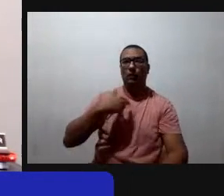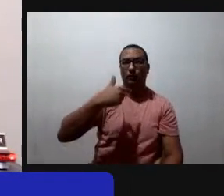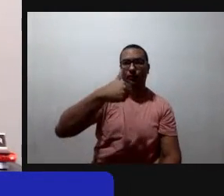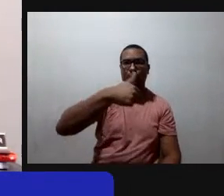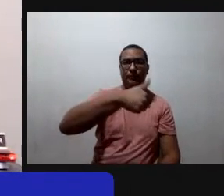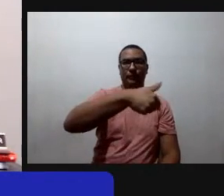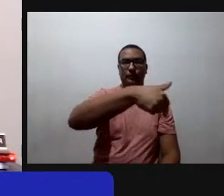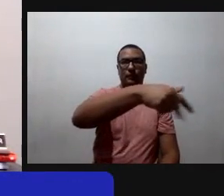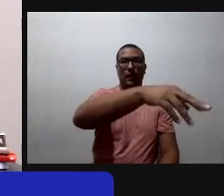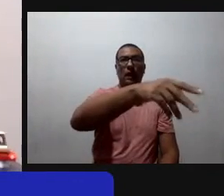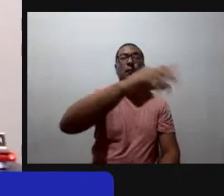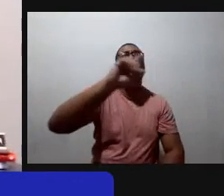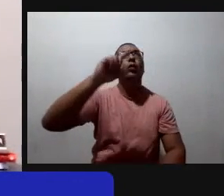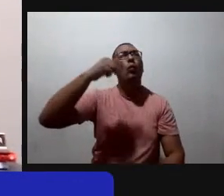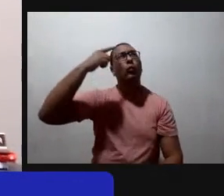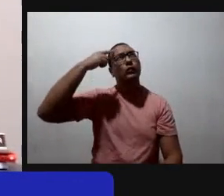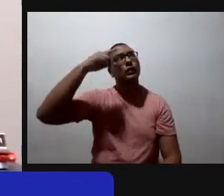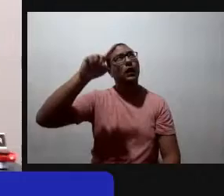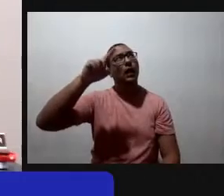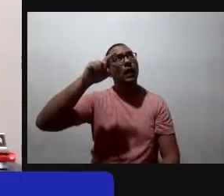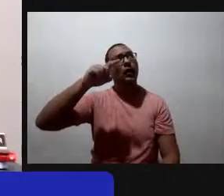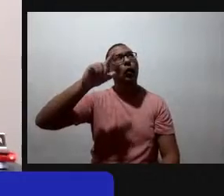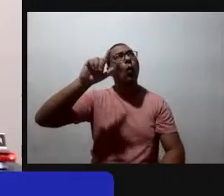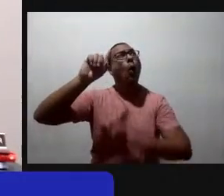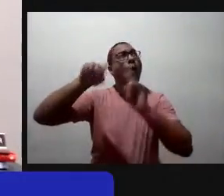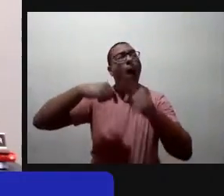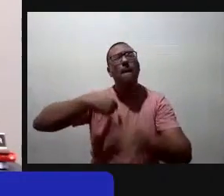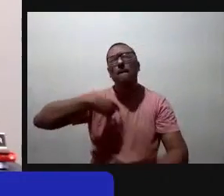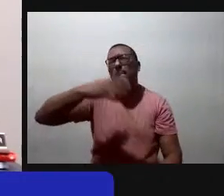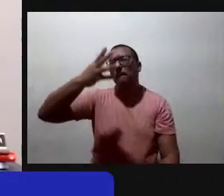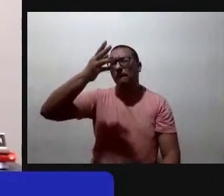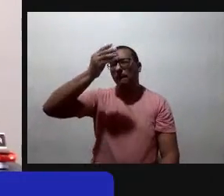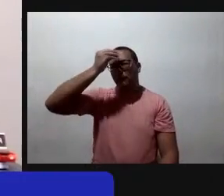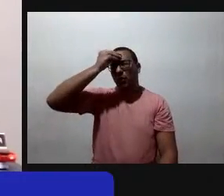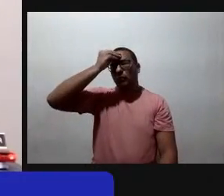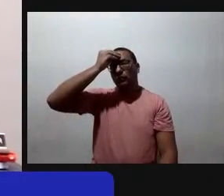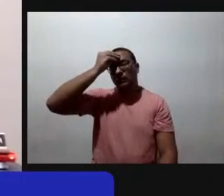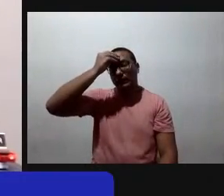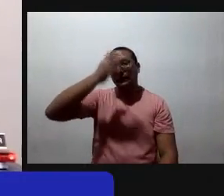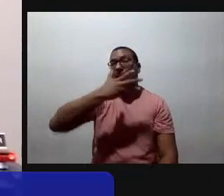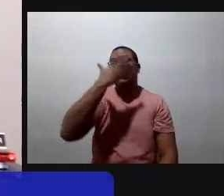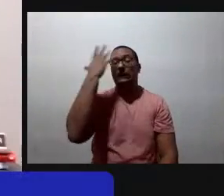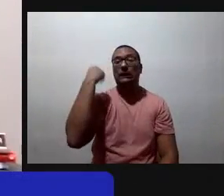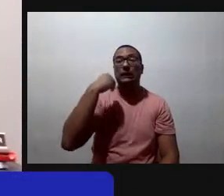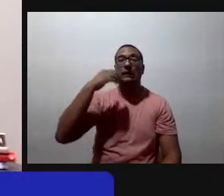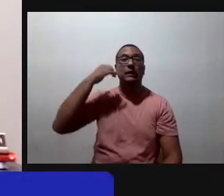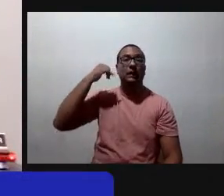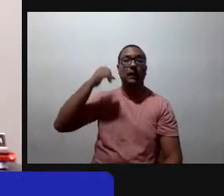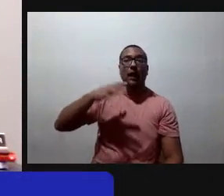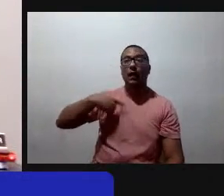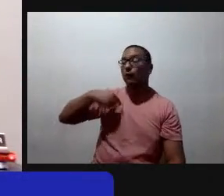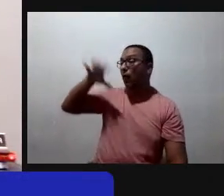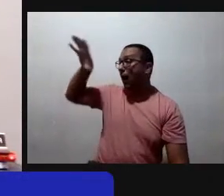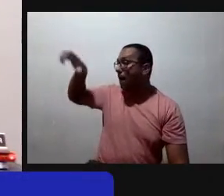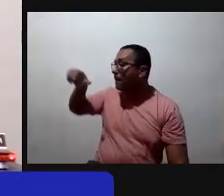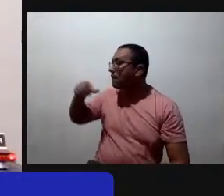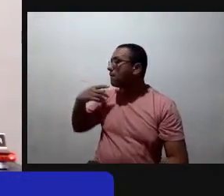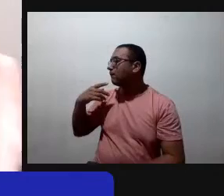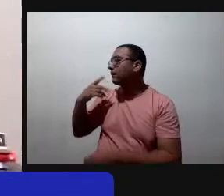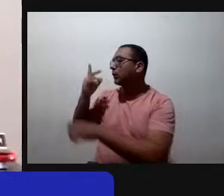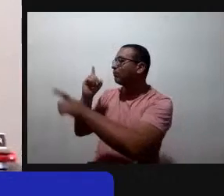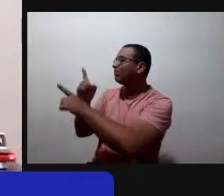Bom, no outro dia eu acordei e falei, putz, esqueci a carteira em cima do carro. E aí eu fui lá e a carteira não estava lá. Aí eu falei,